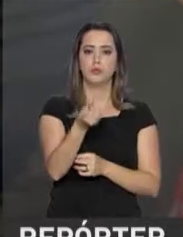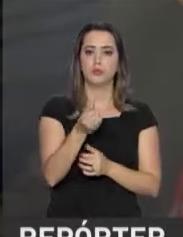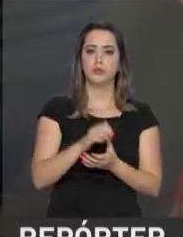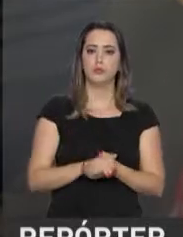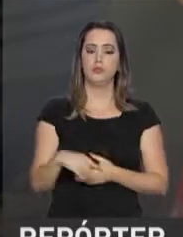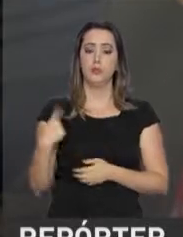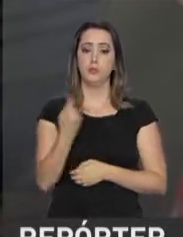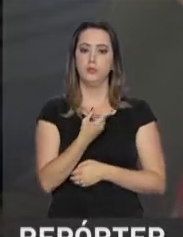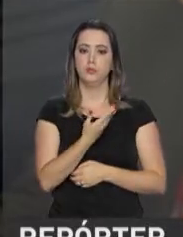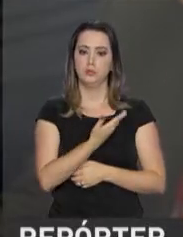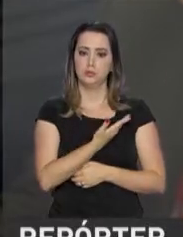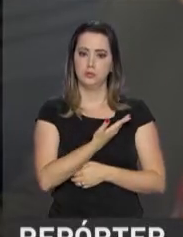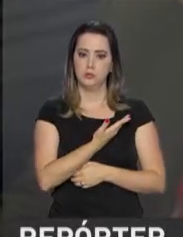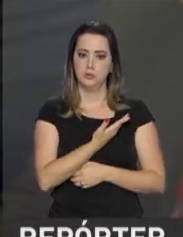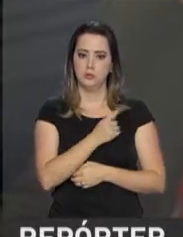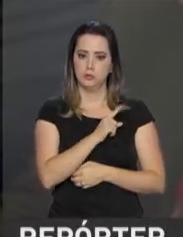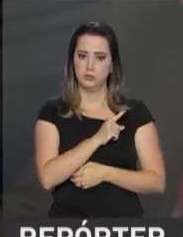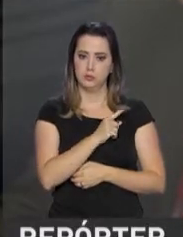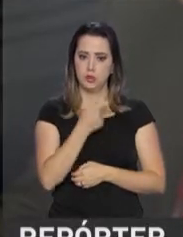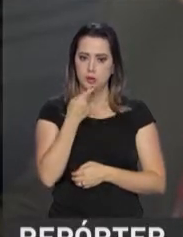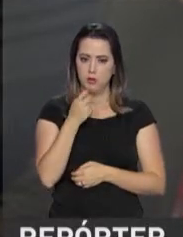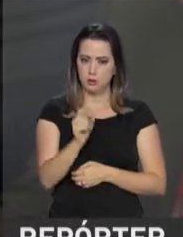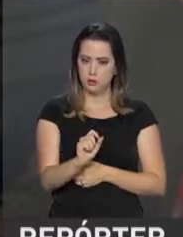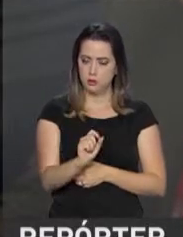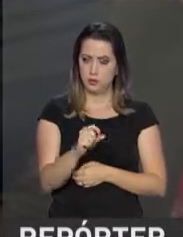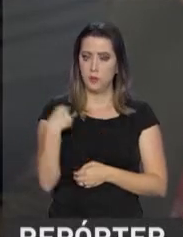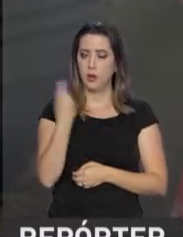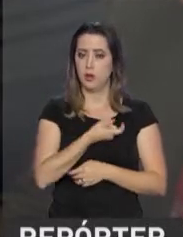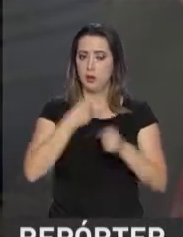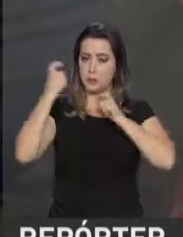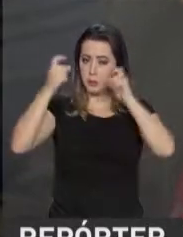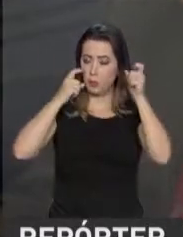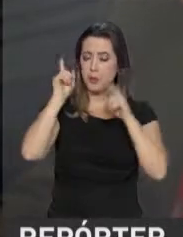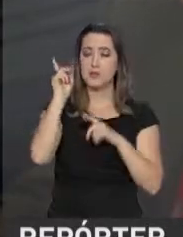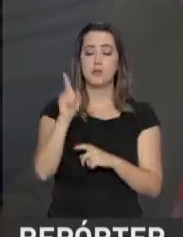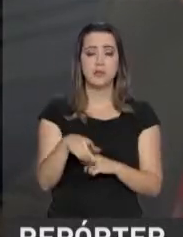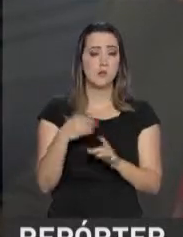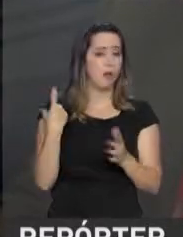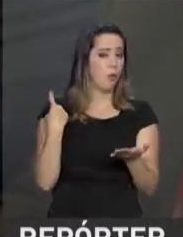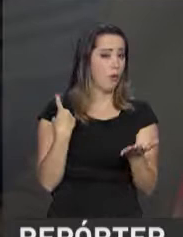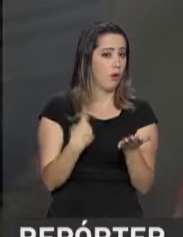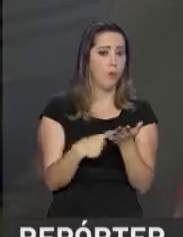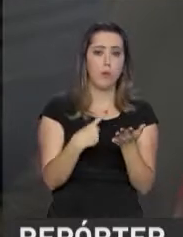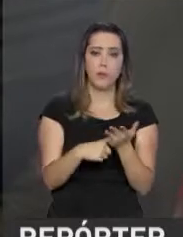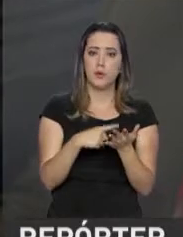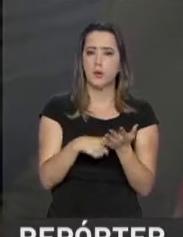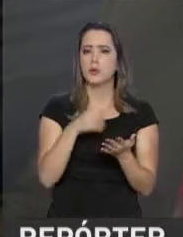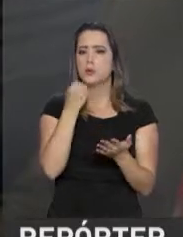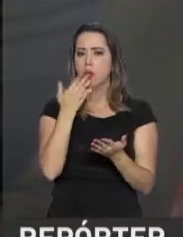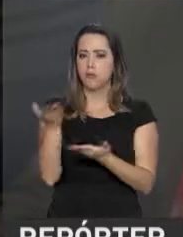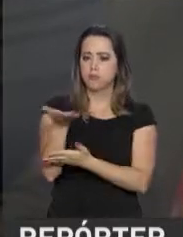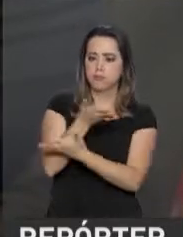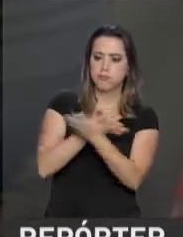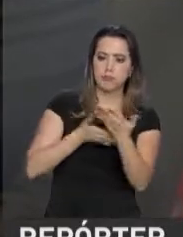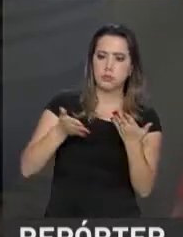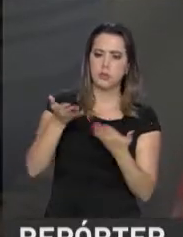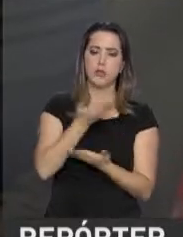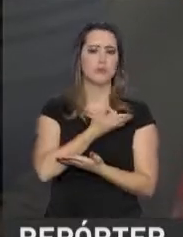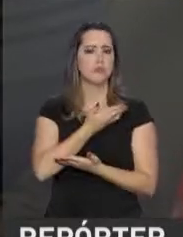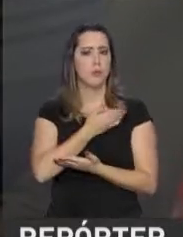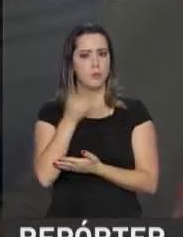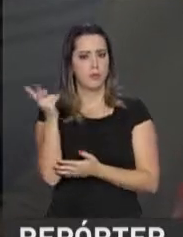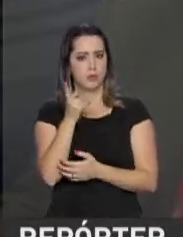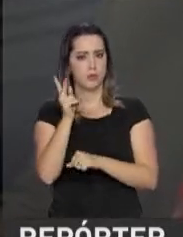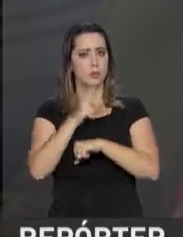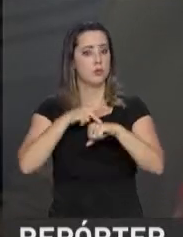Nossa preocupação, quando propusemos a estrutura do fórum, foi de consolidar a boa relação alcançada nos últimos